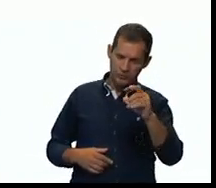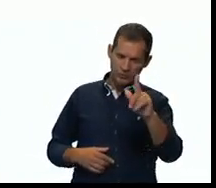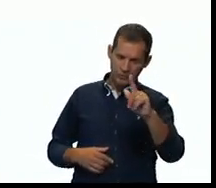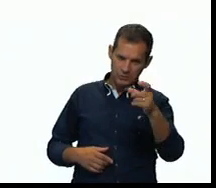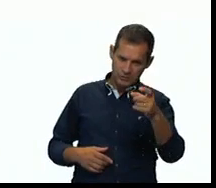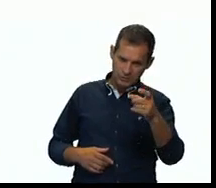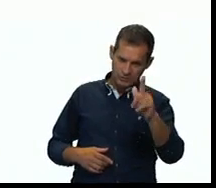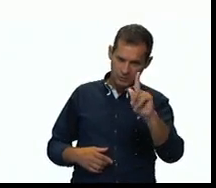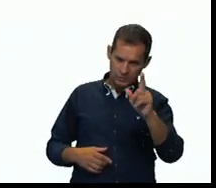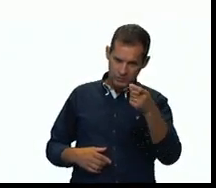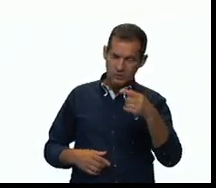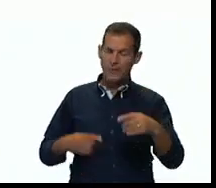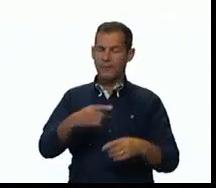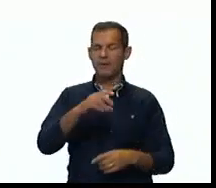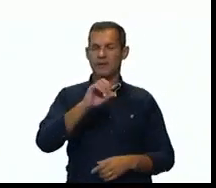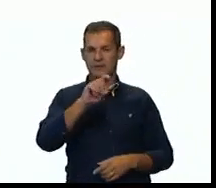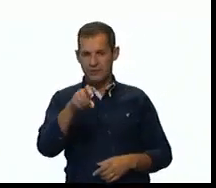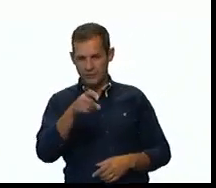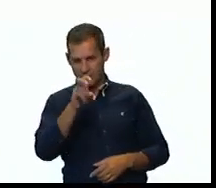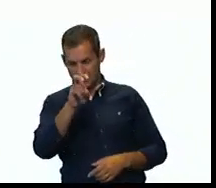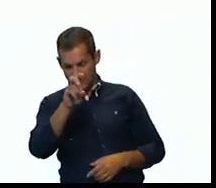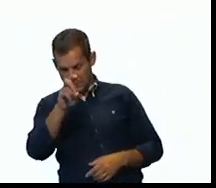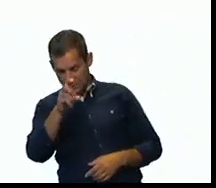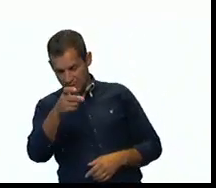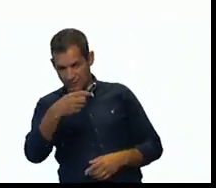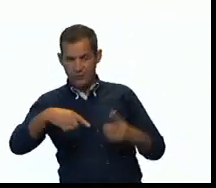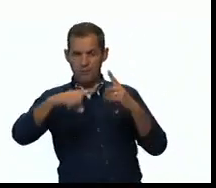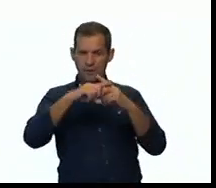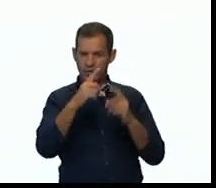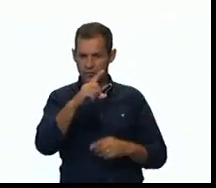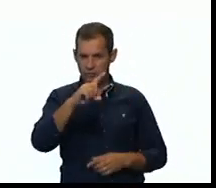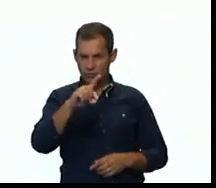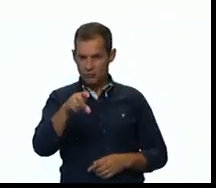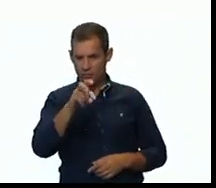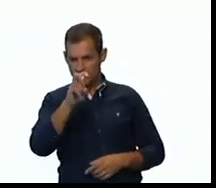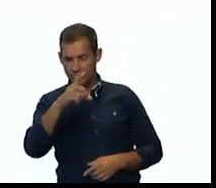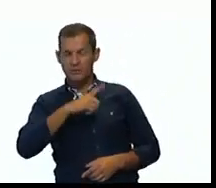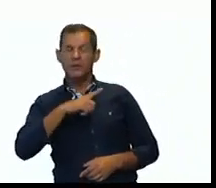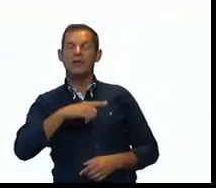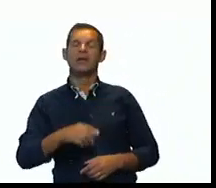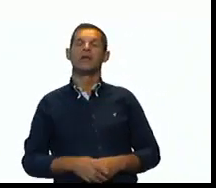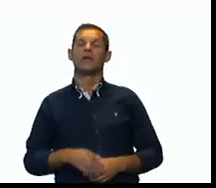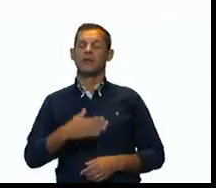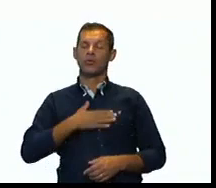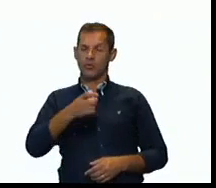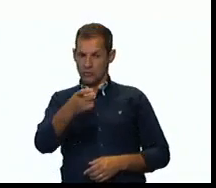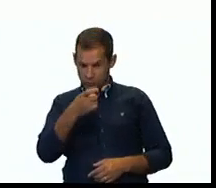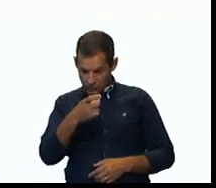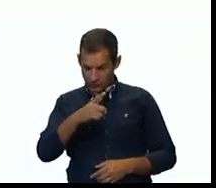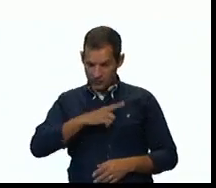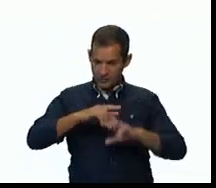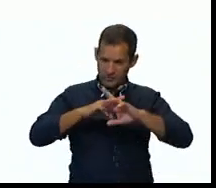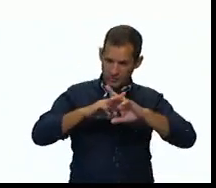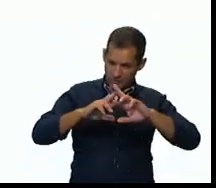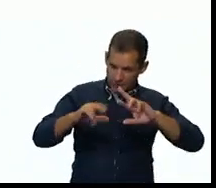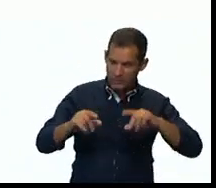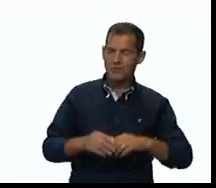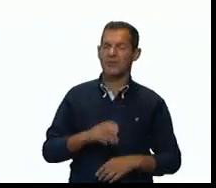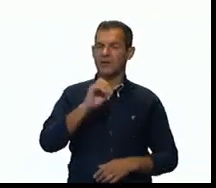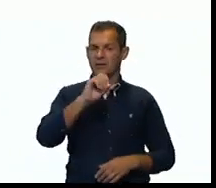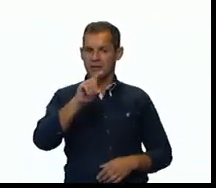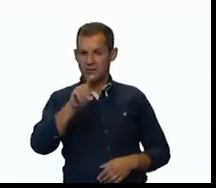aqui, menos 0,5x mais 1,5. E depois eu tenho que o meu x ele está variando, ó,